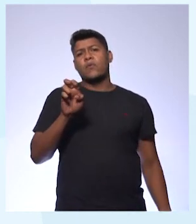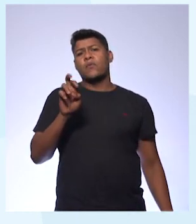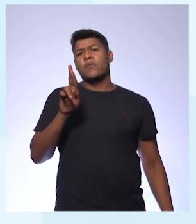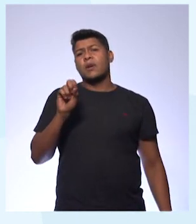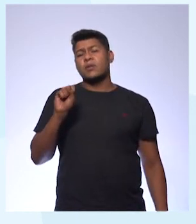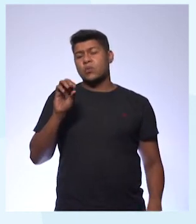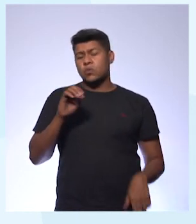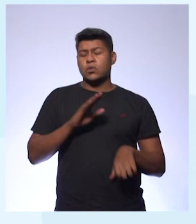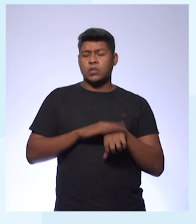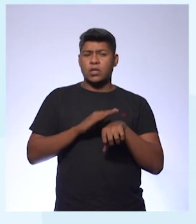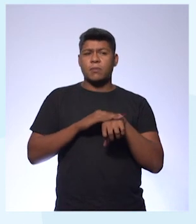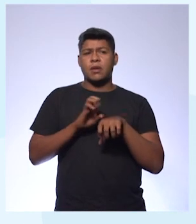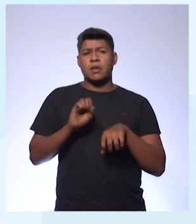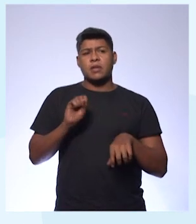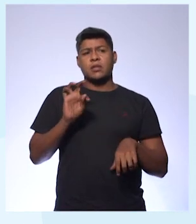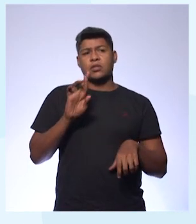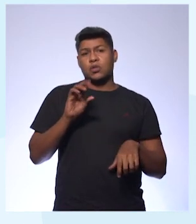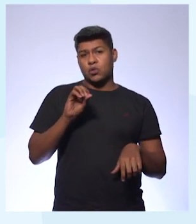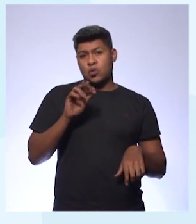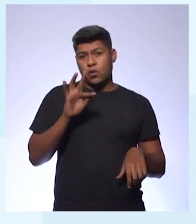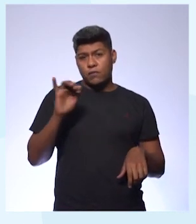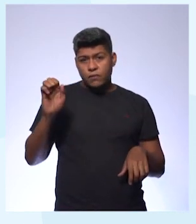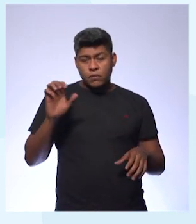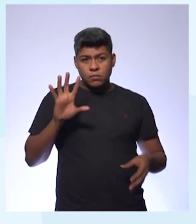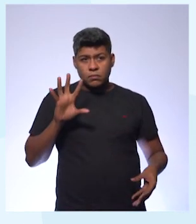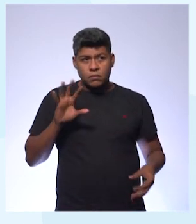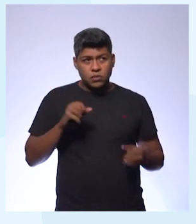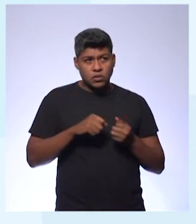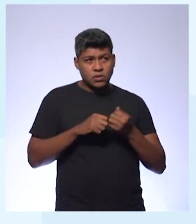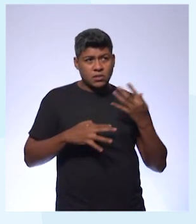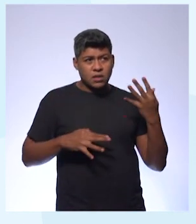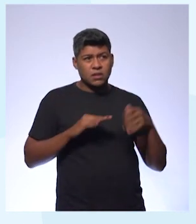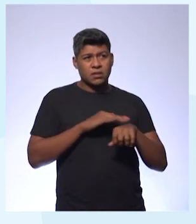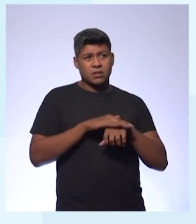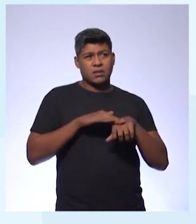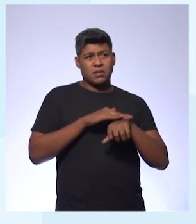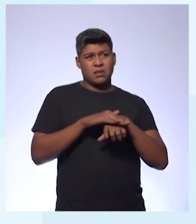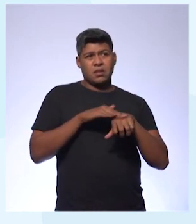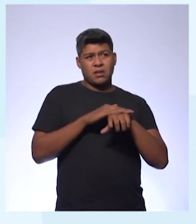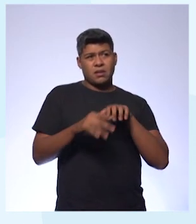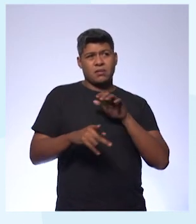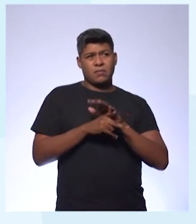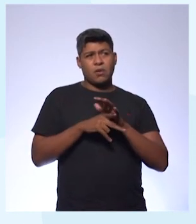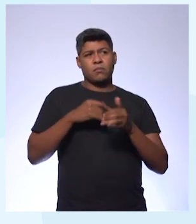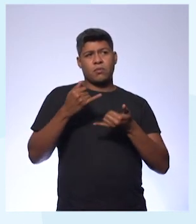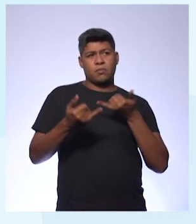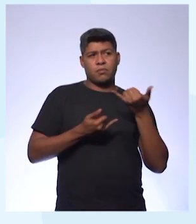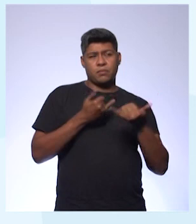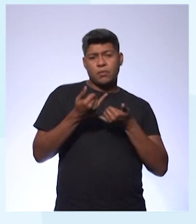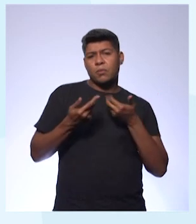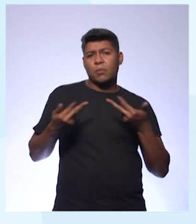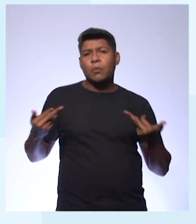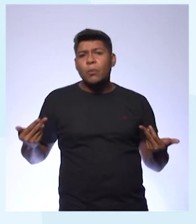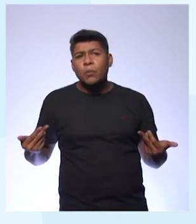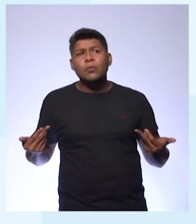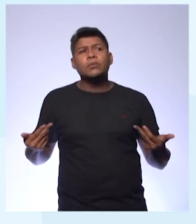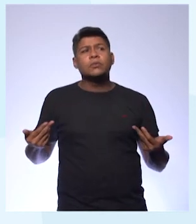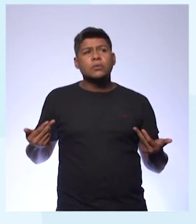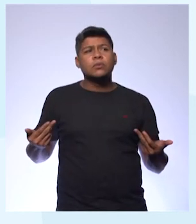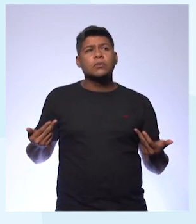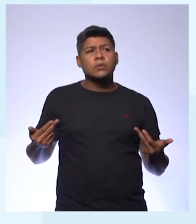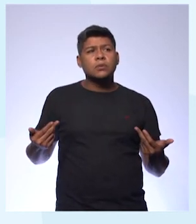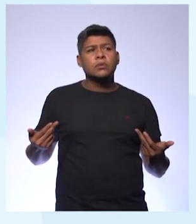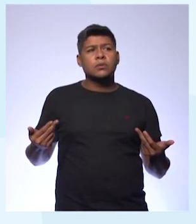denominado estrofe. Vou pedir para fechar o chat, porque eles estão conversando só sobre jogos aqui, não é?